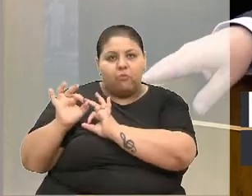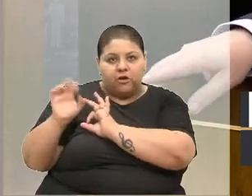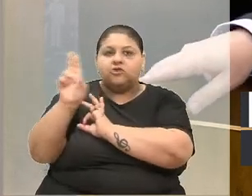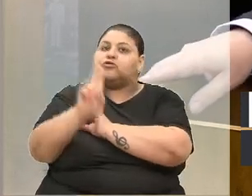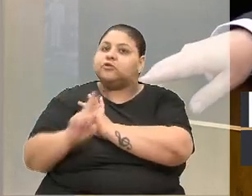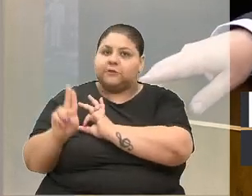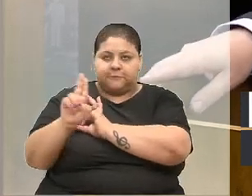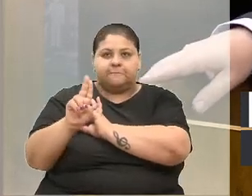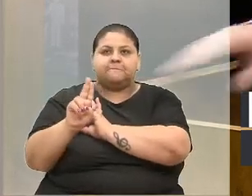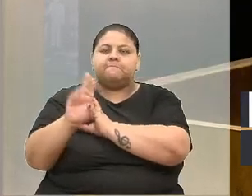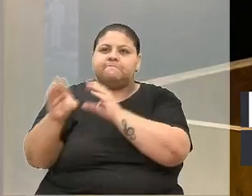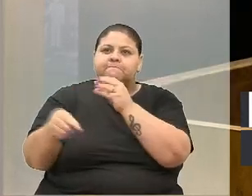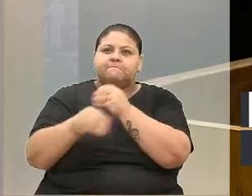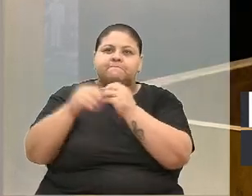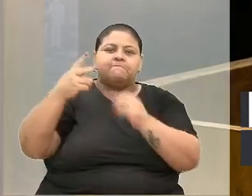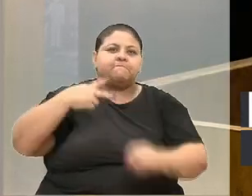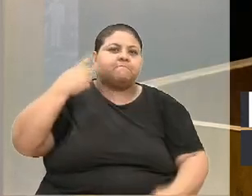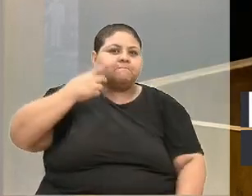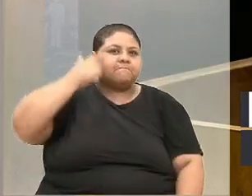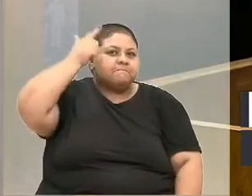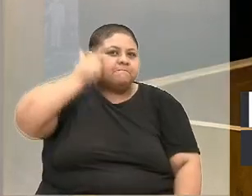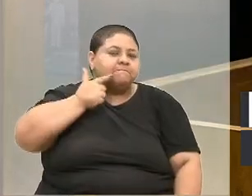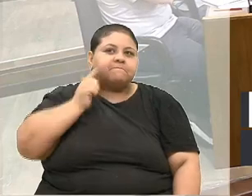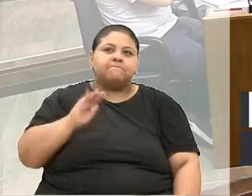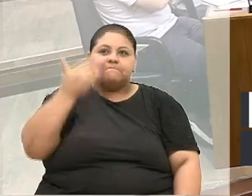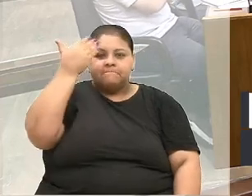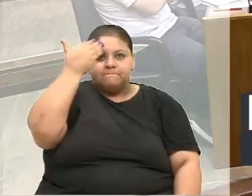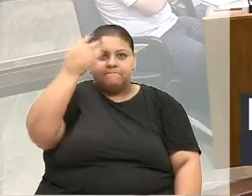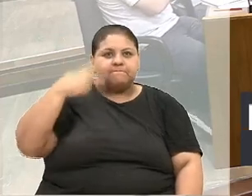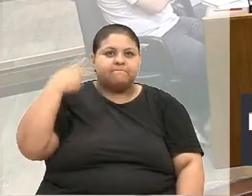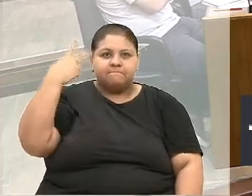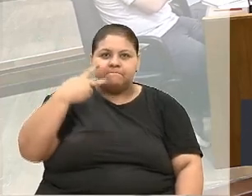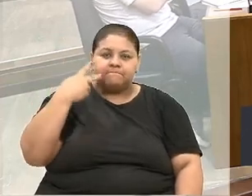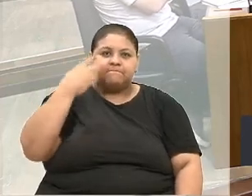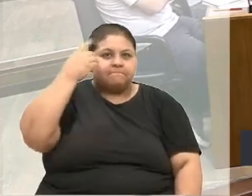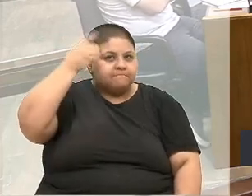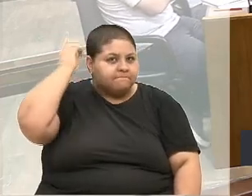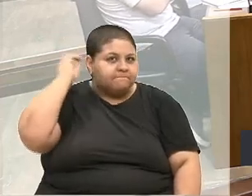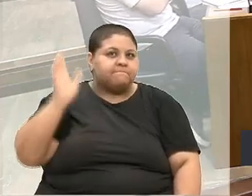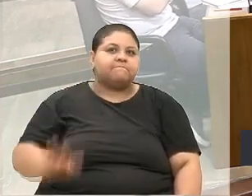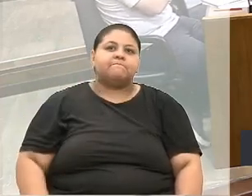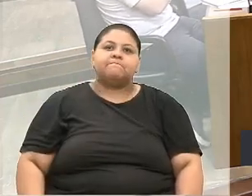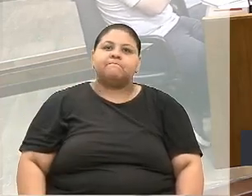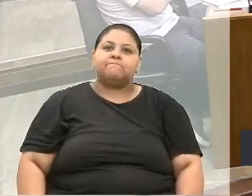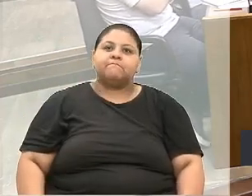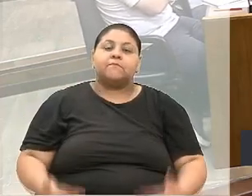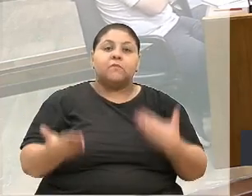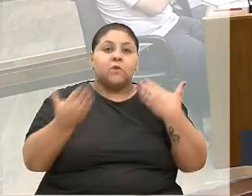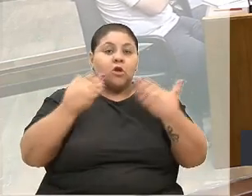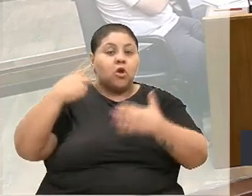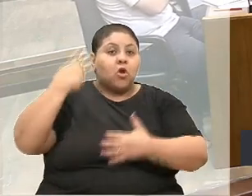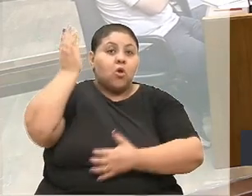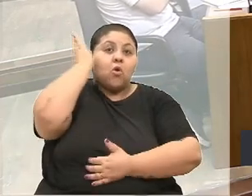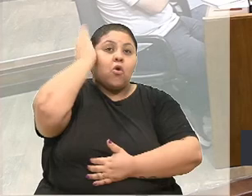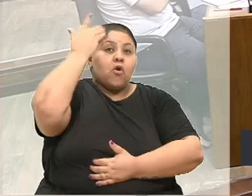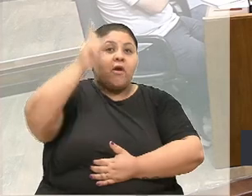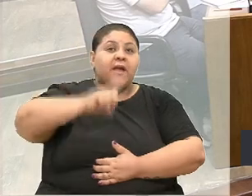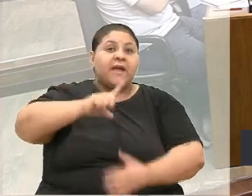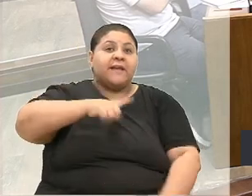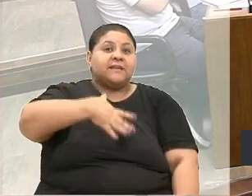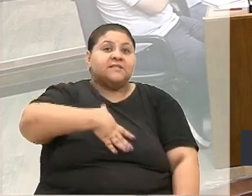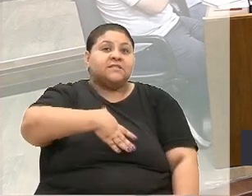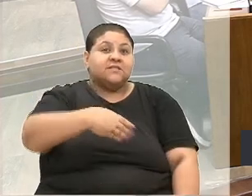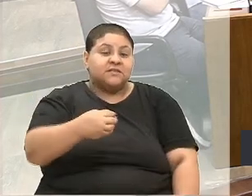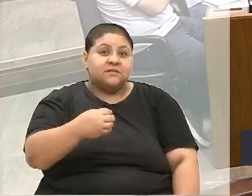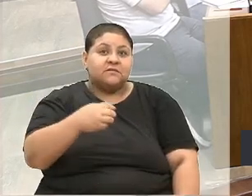ser utilizado. Sua parte, vereador Lucas. Obrigado, vereador Lucas Dil. Estava conversando com o vereador Felipe, que tem filho, inclusive